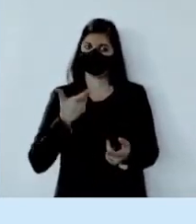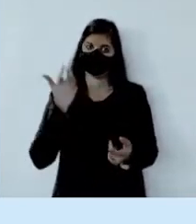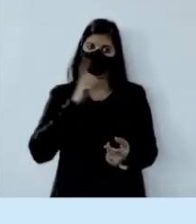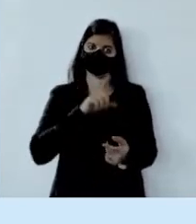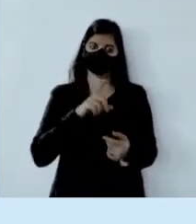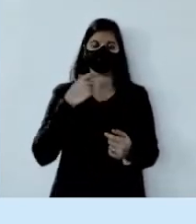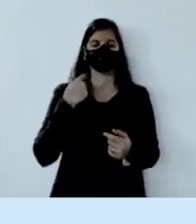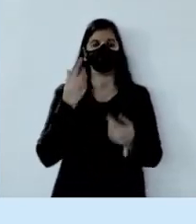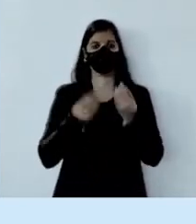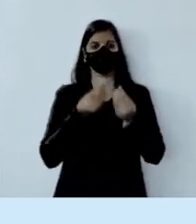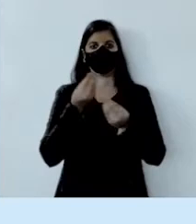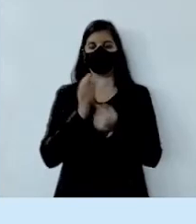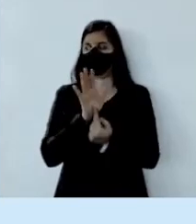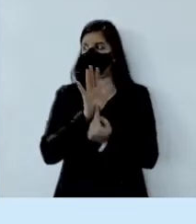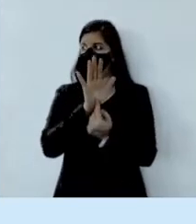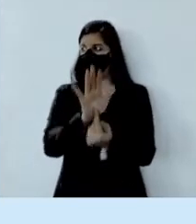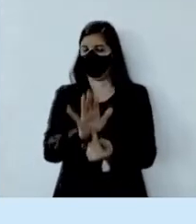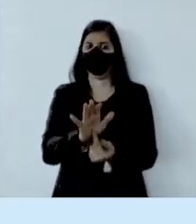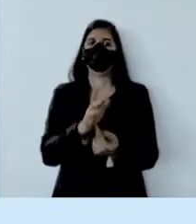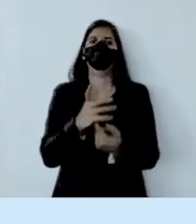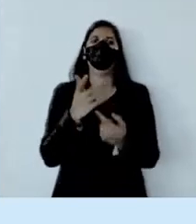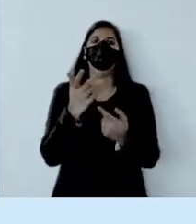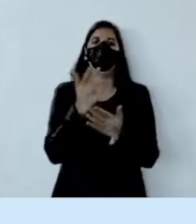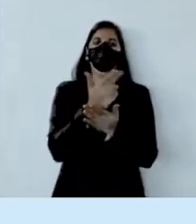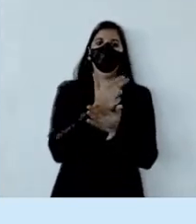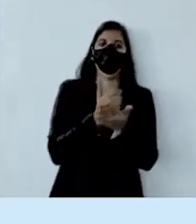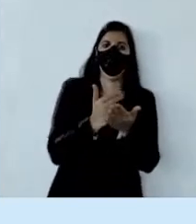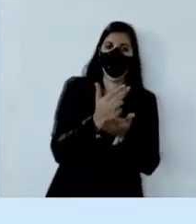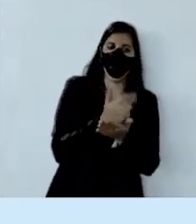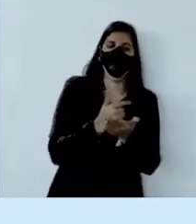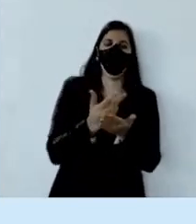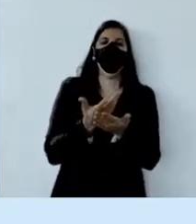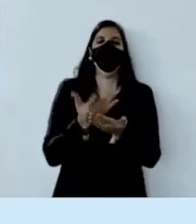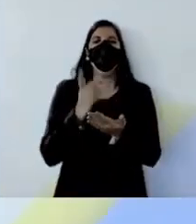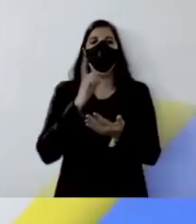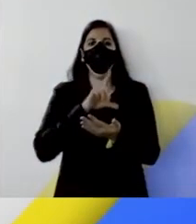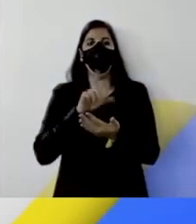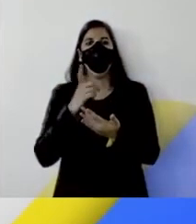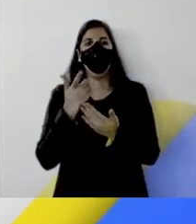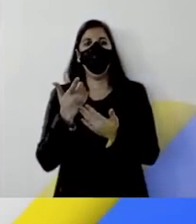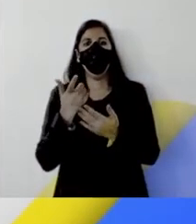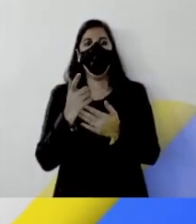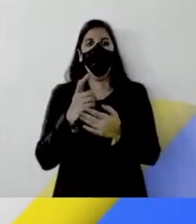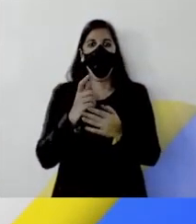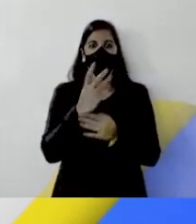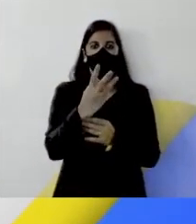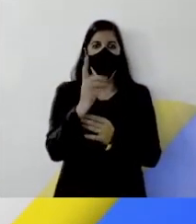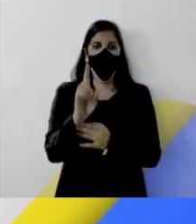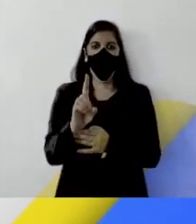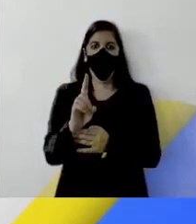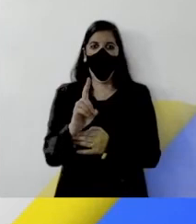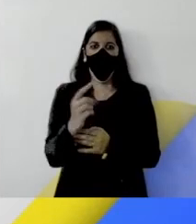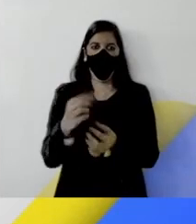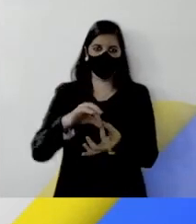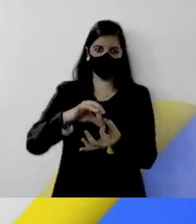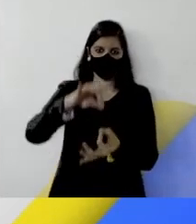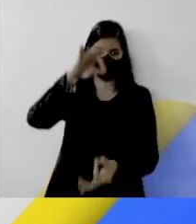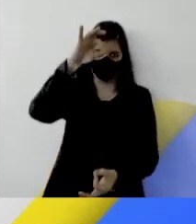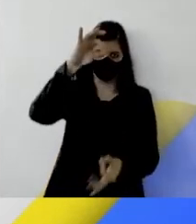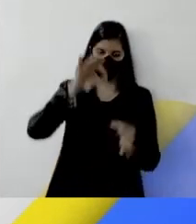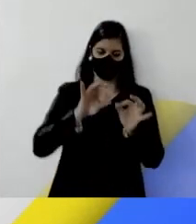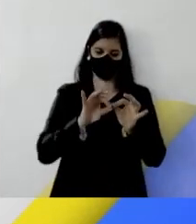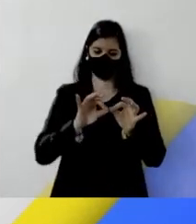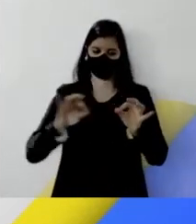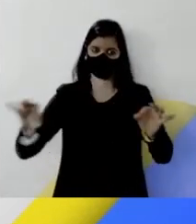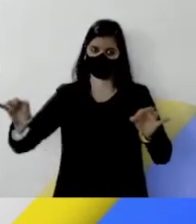planificação é a forma de representar sólidos geométricos, que são figuras que possuem 3 dimensões, que é a altura, a largura